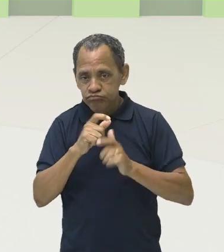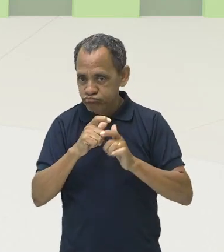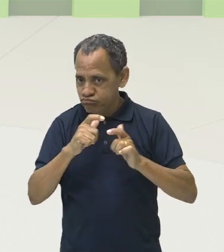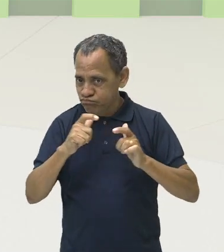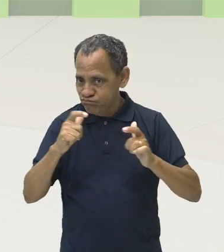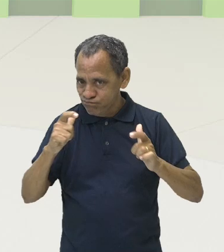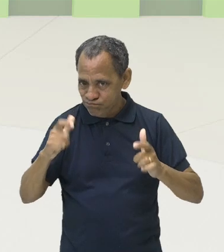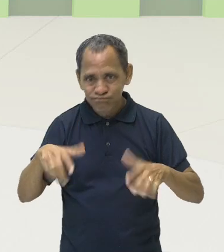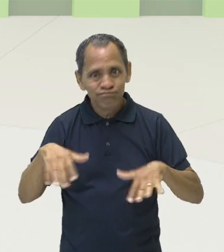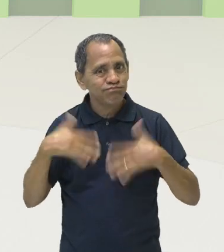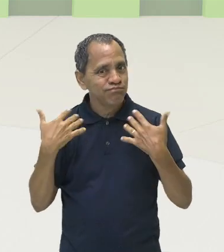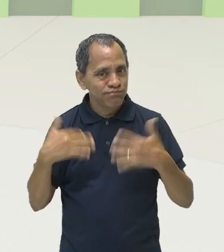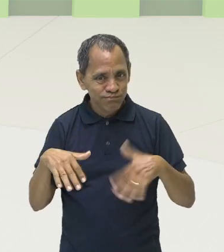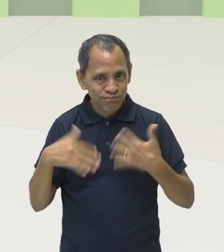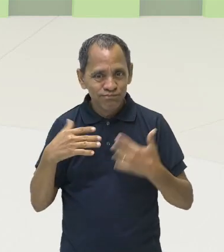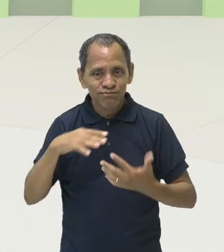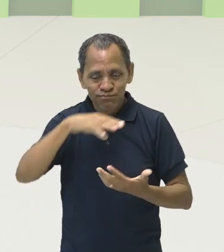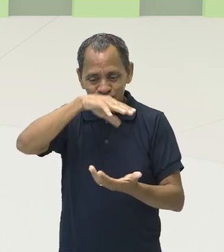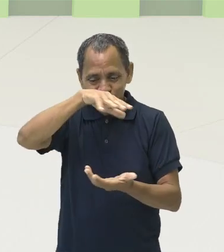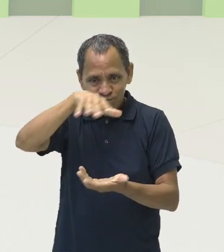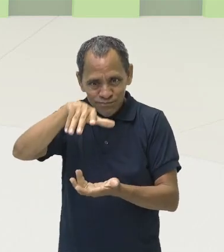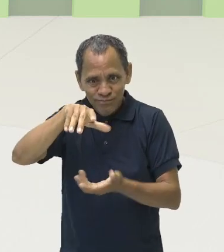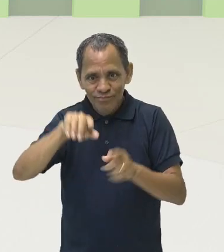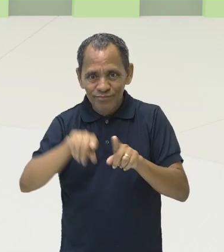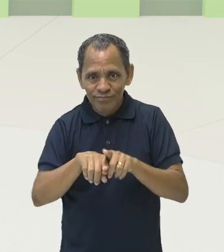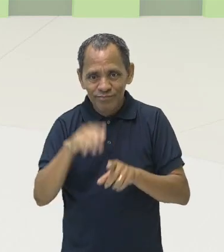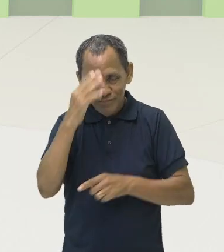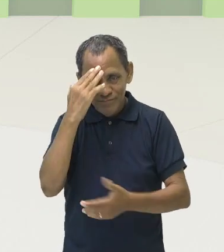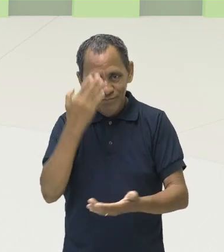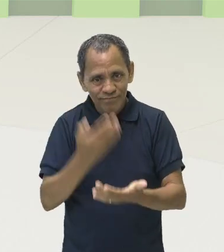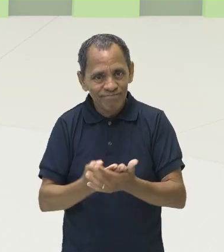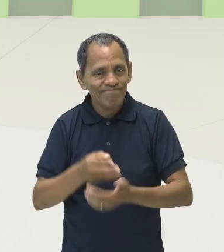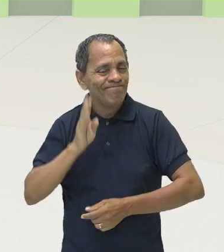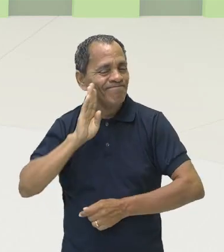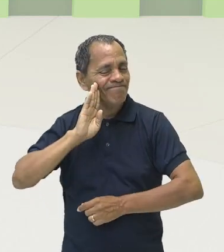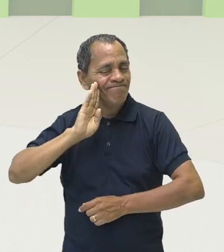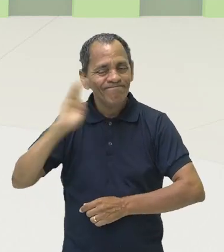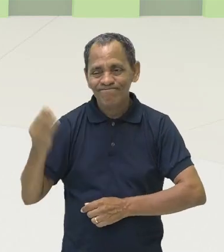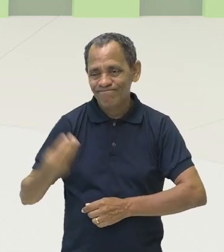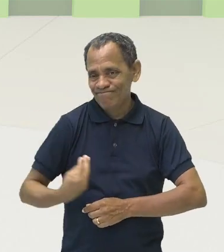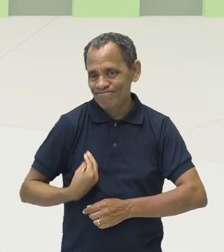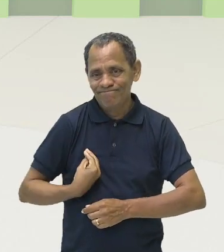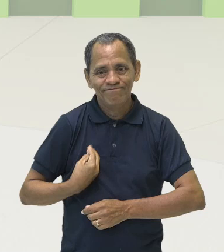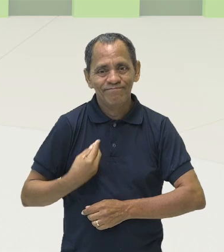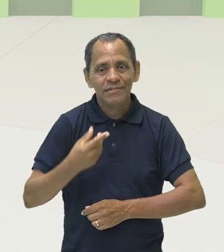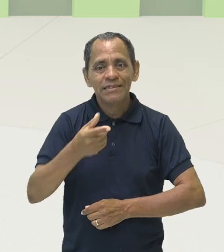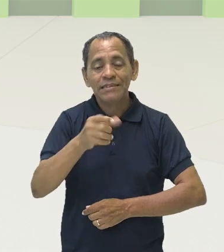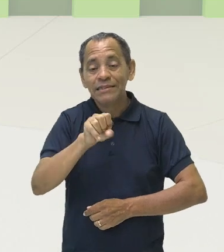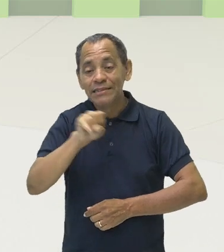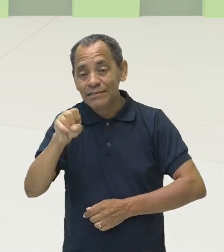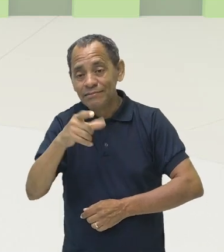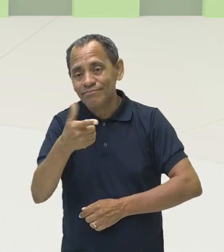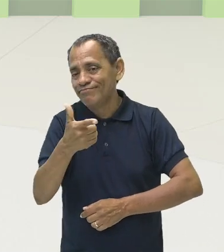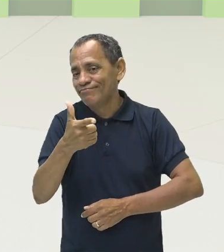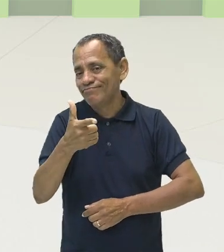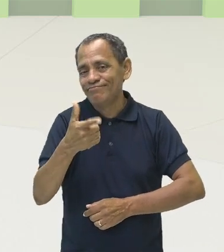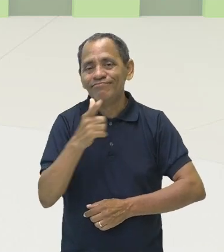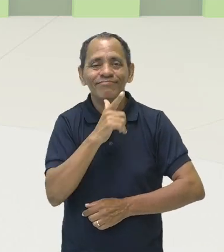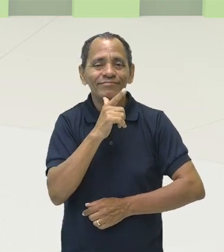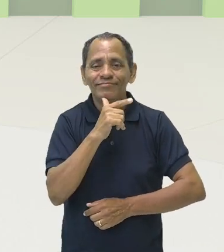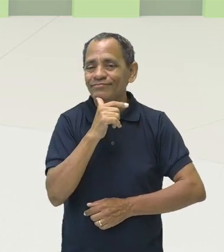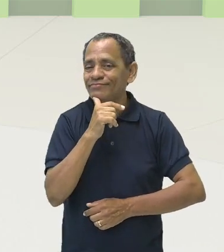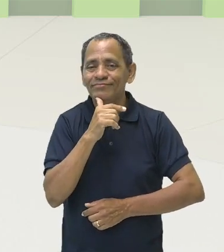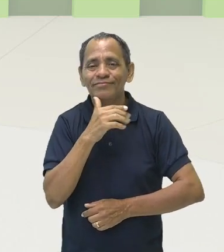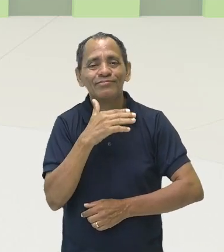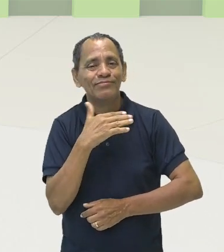nosso planeta Terra. E é o ingrediente essencial da vida. Sem água, a gente não consegue sobreviver.